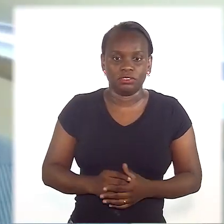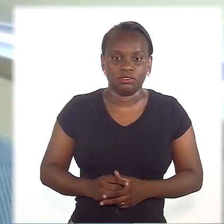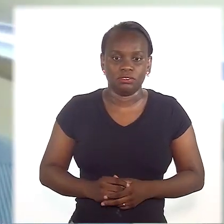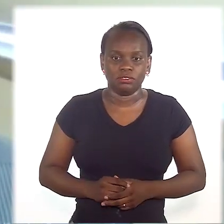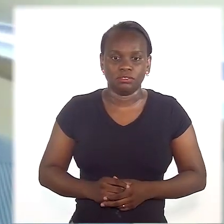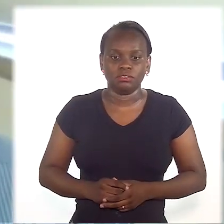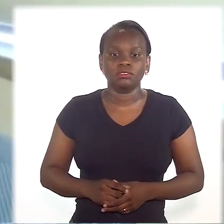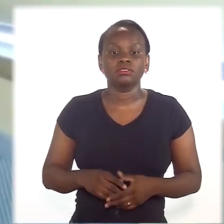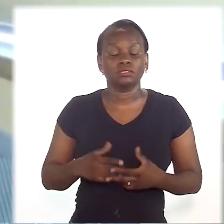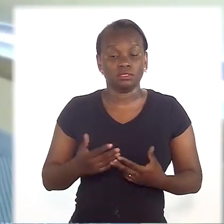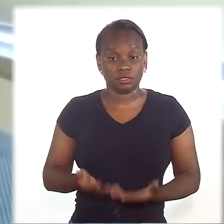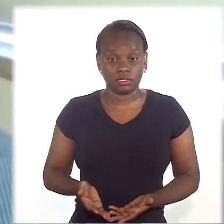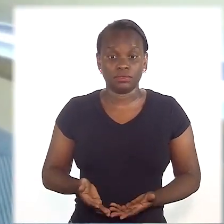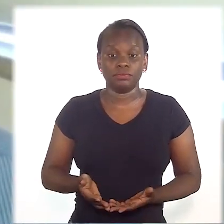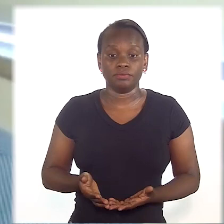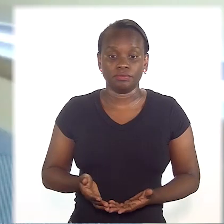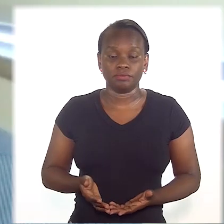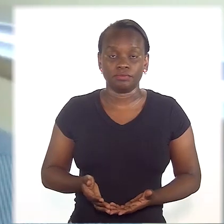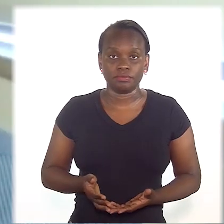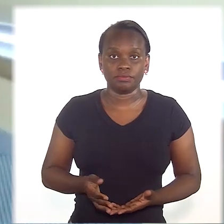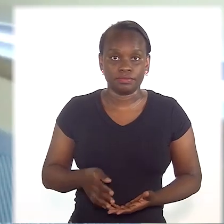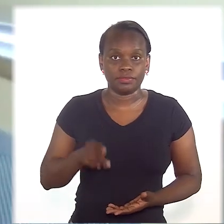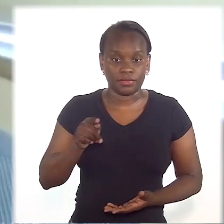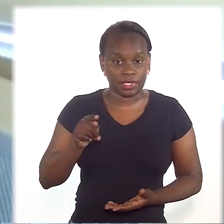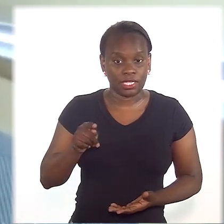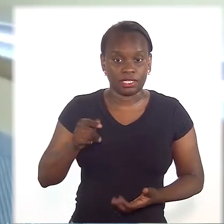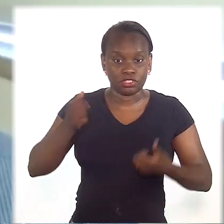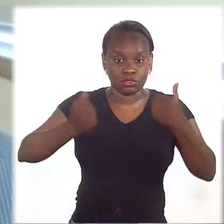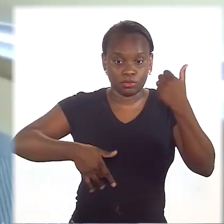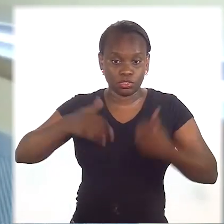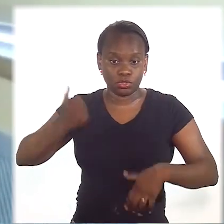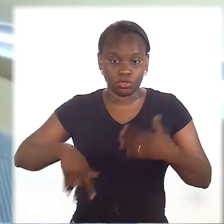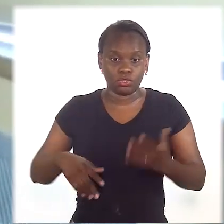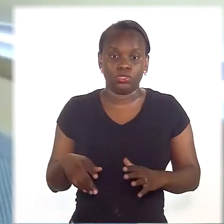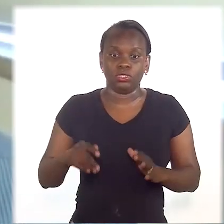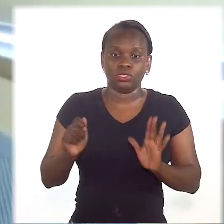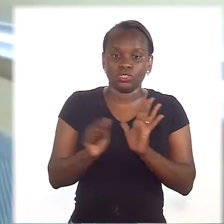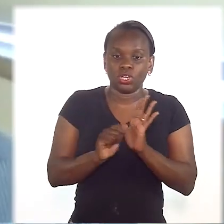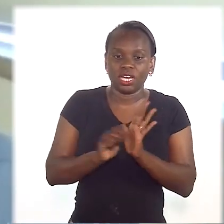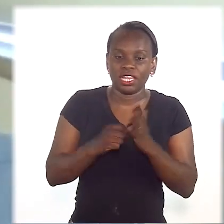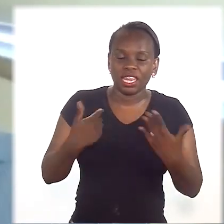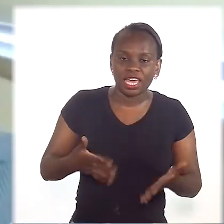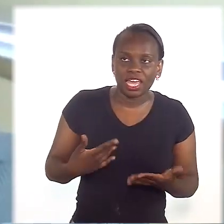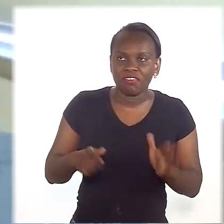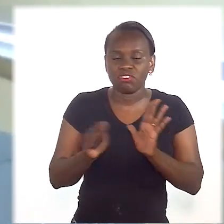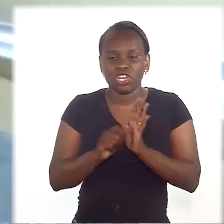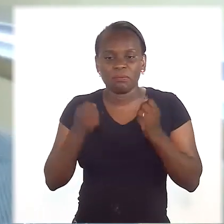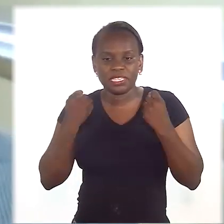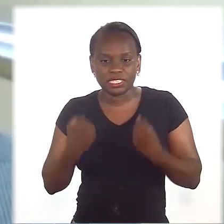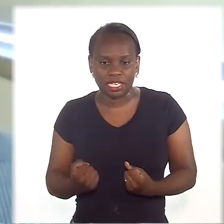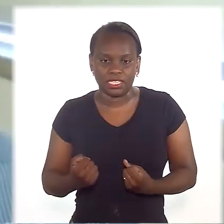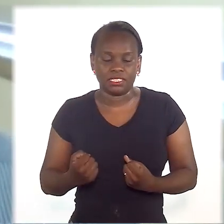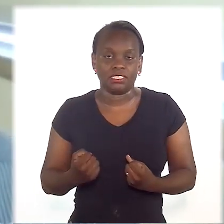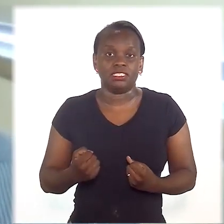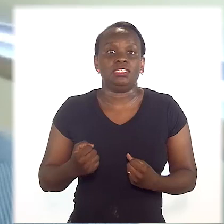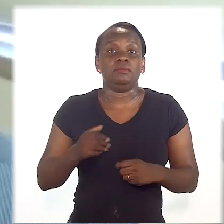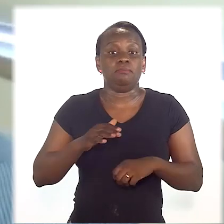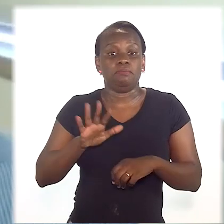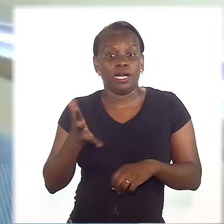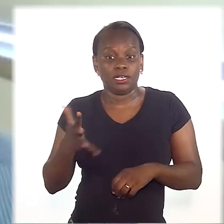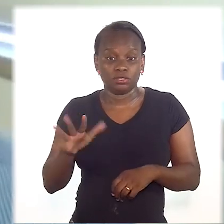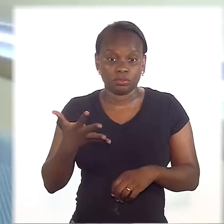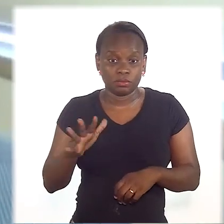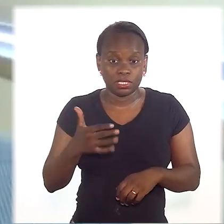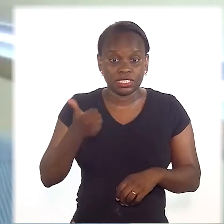verdade? Olha, essa consideração de droga leve e droga pesada,